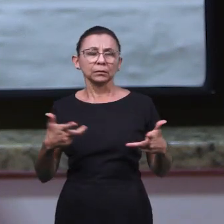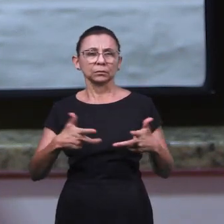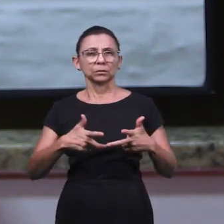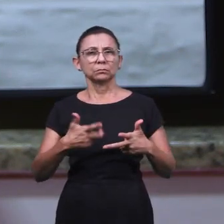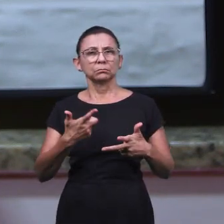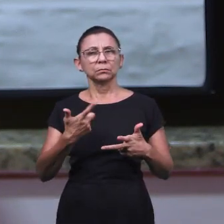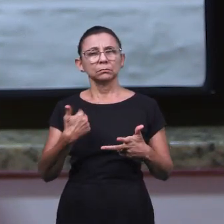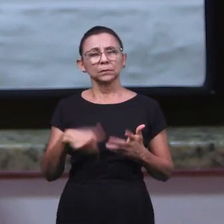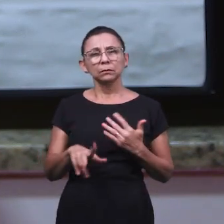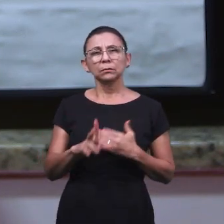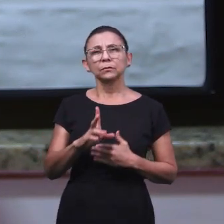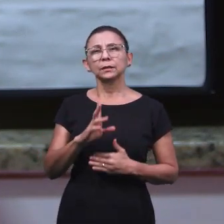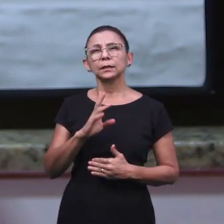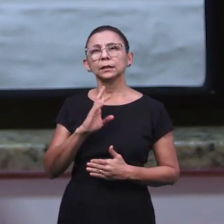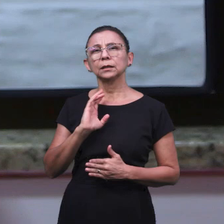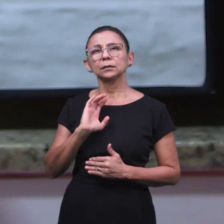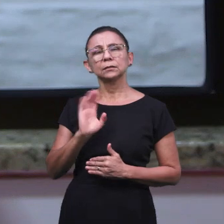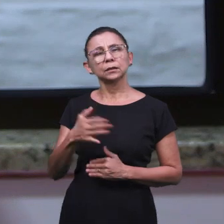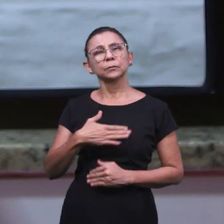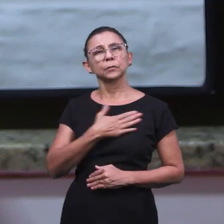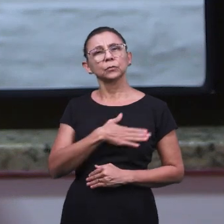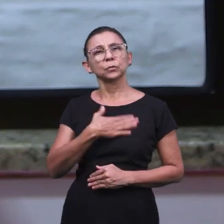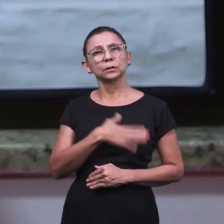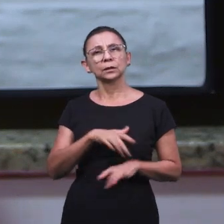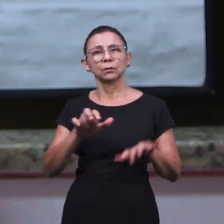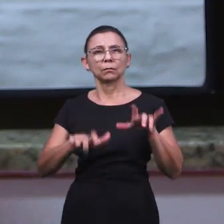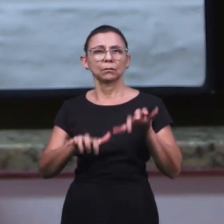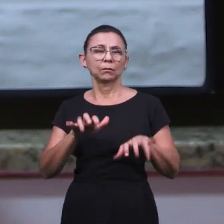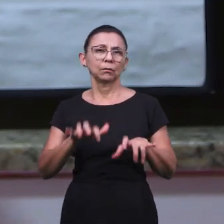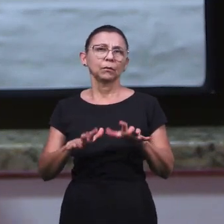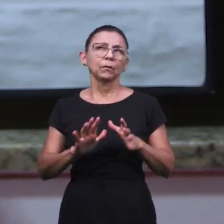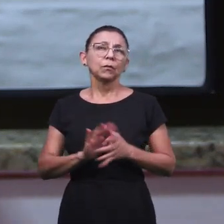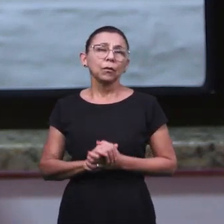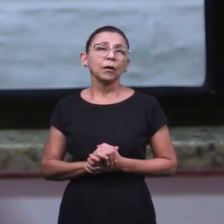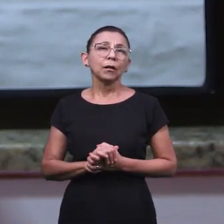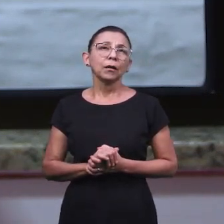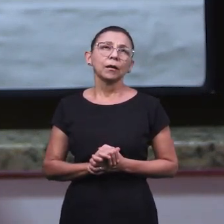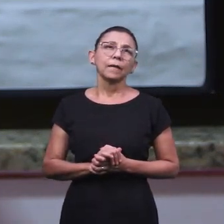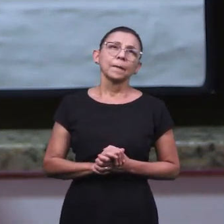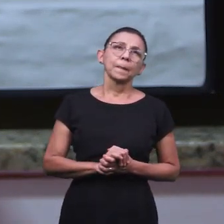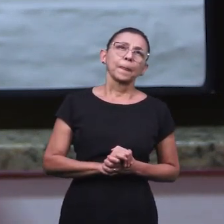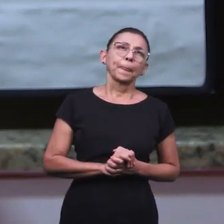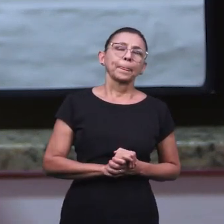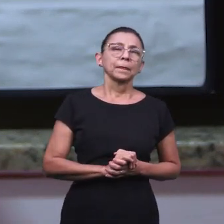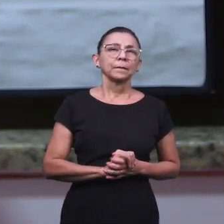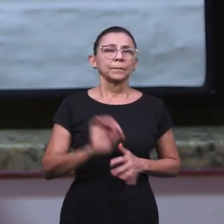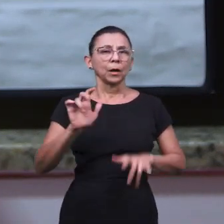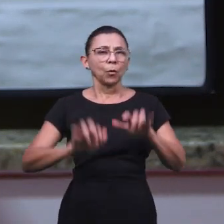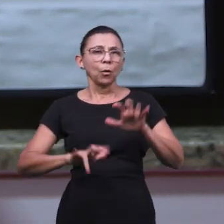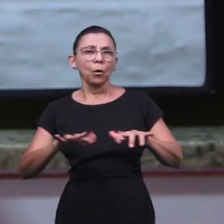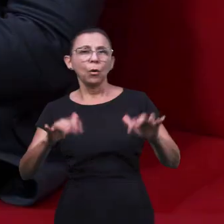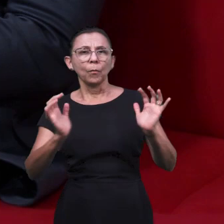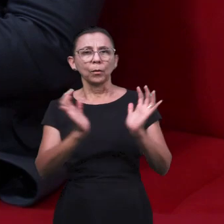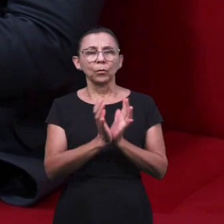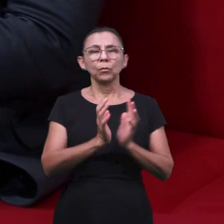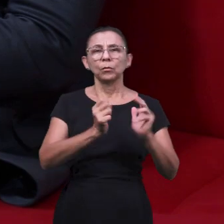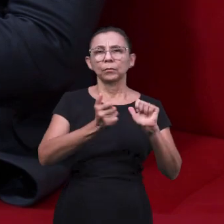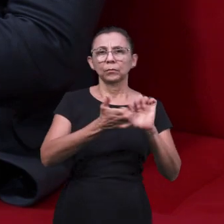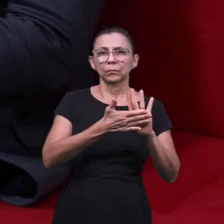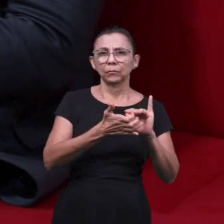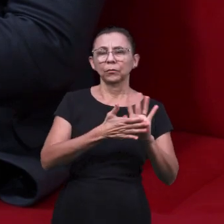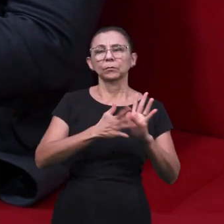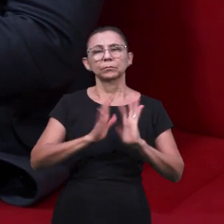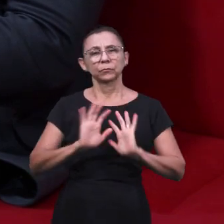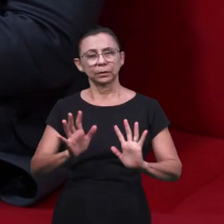né? E isso daí liga muito mais com a igreja. Aí já era o coro, era o órgão, então fui ficando com tudo isso. Entendi. Foi